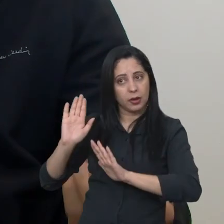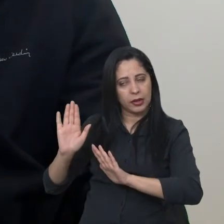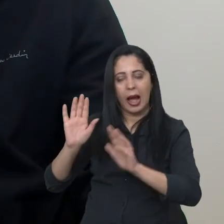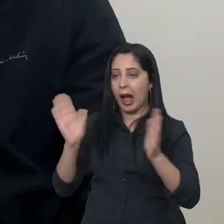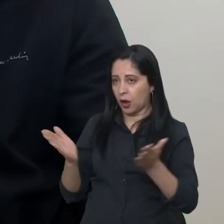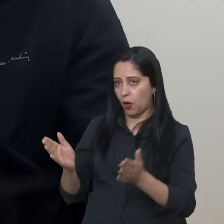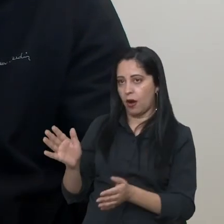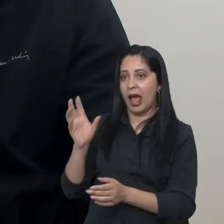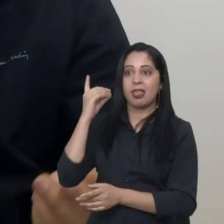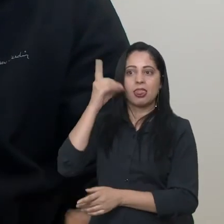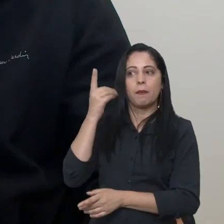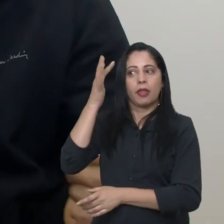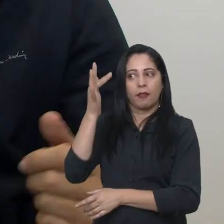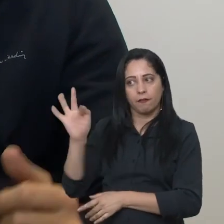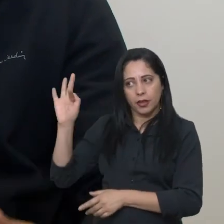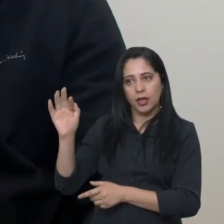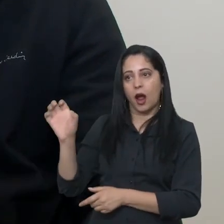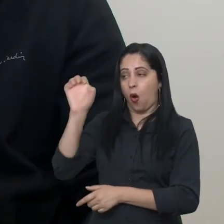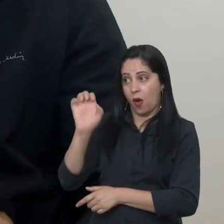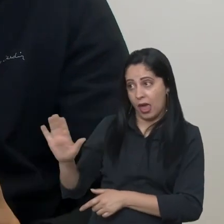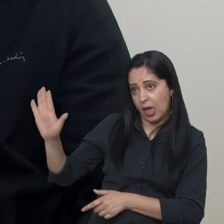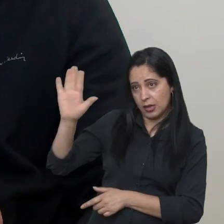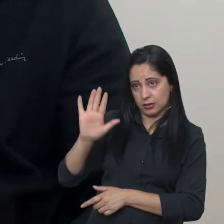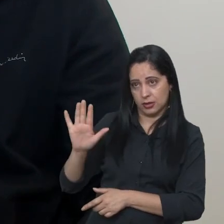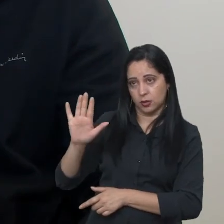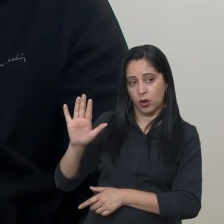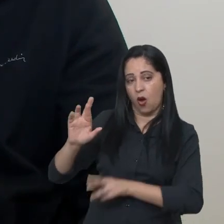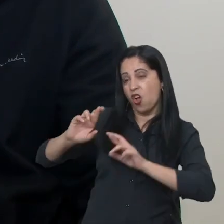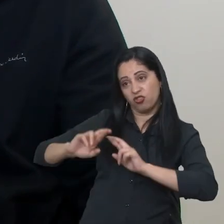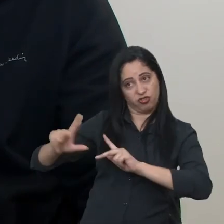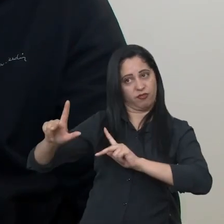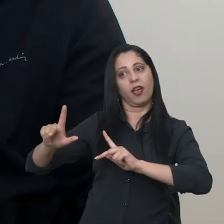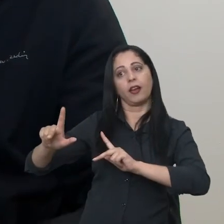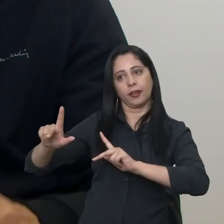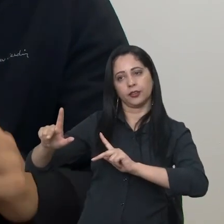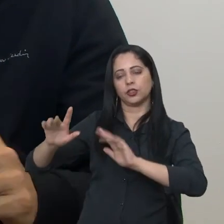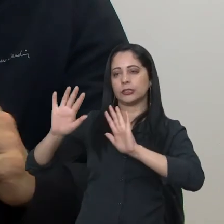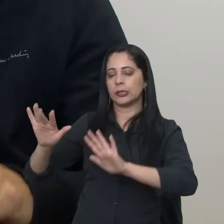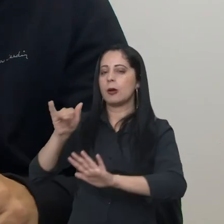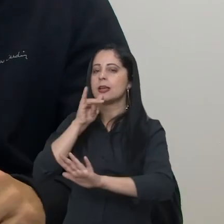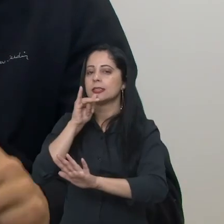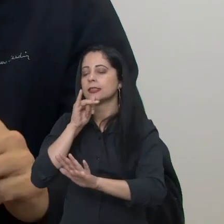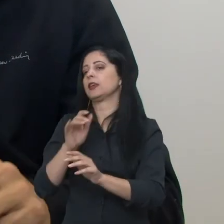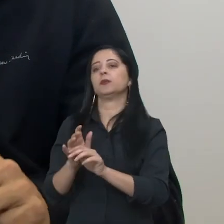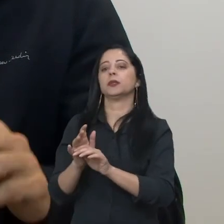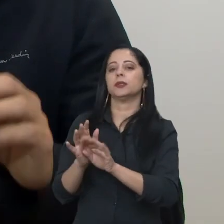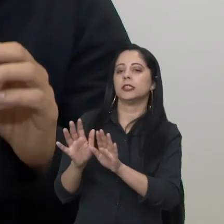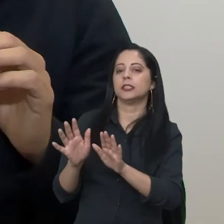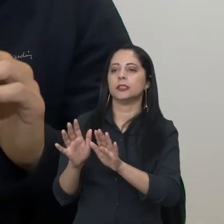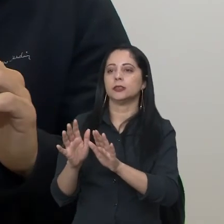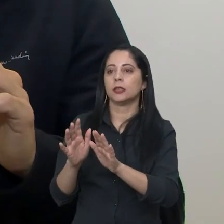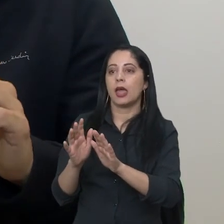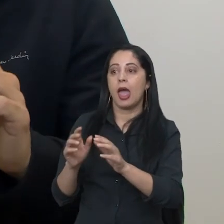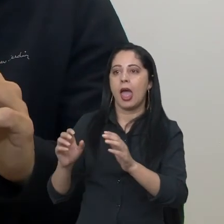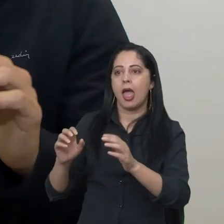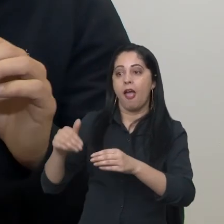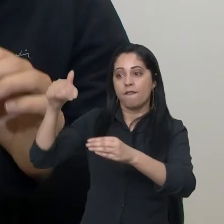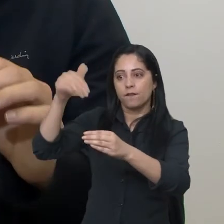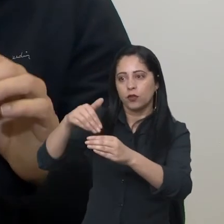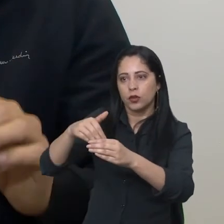no caso de deputados estaduais e federais, não é assim que funciona, né? Nesse caso, a gente tem a